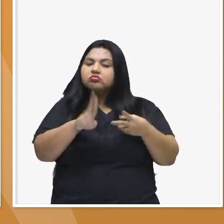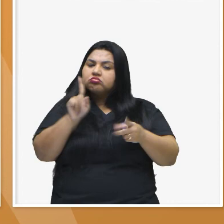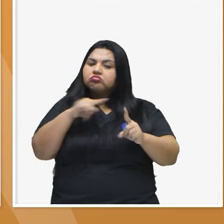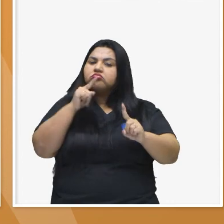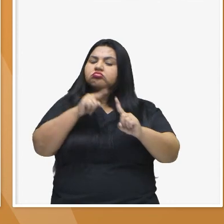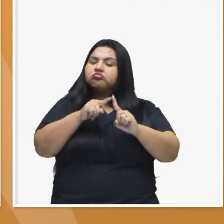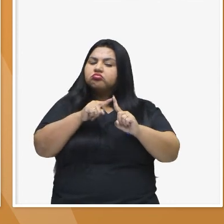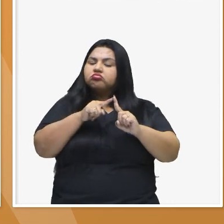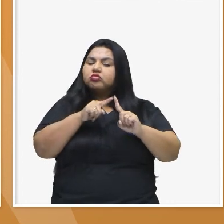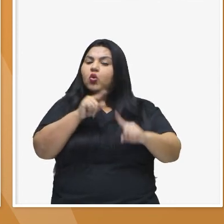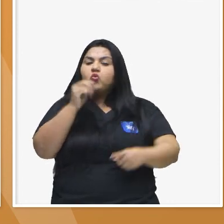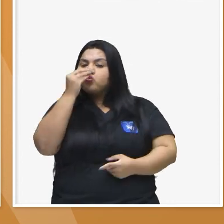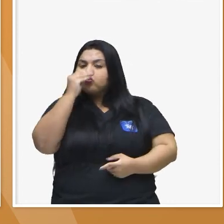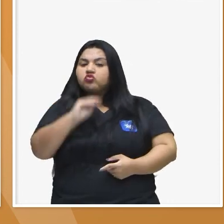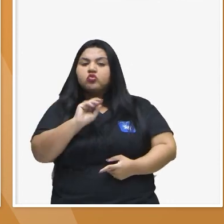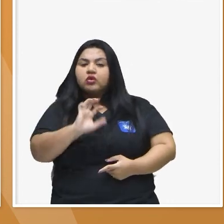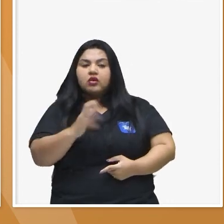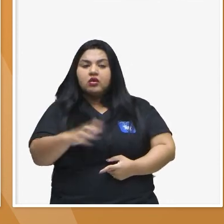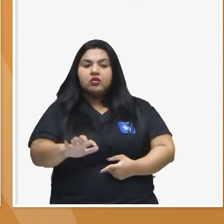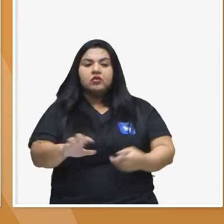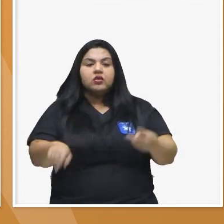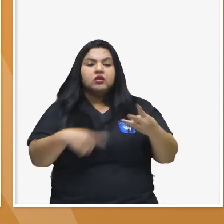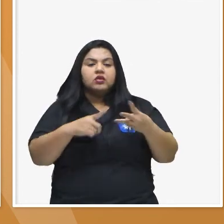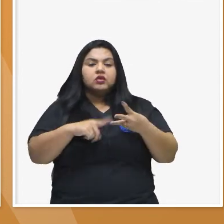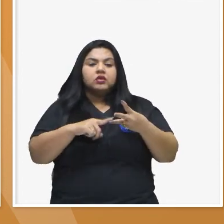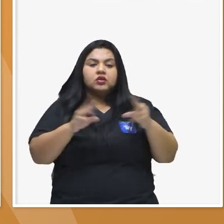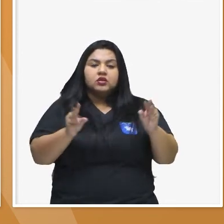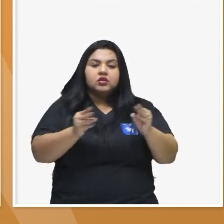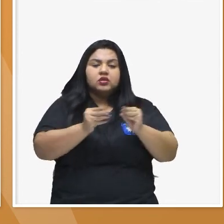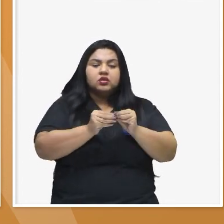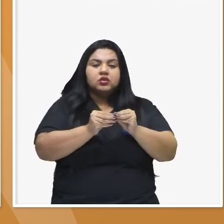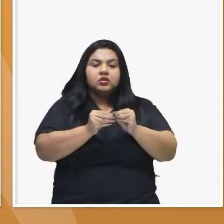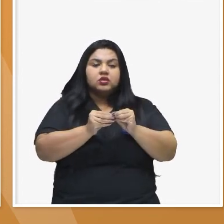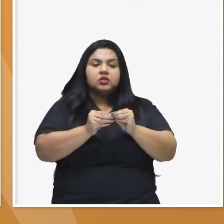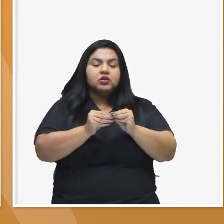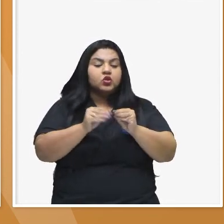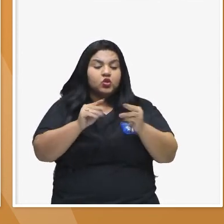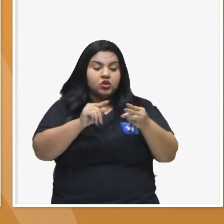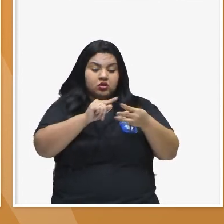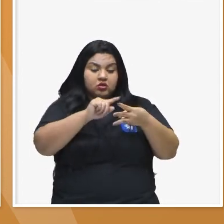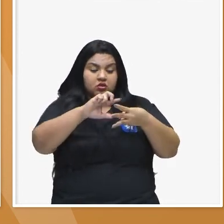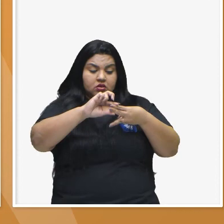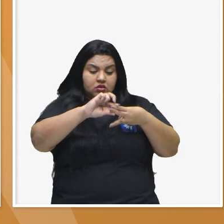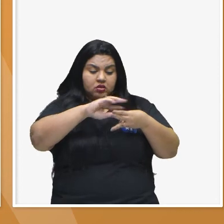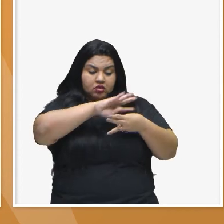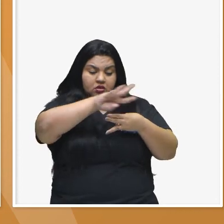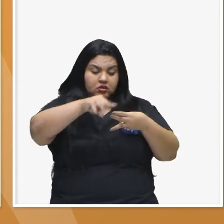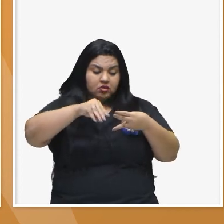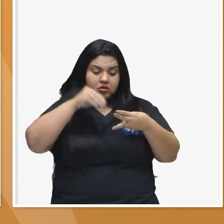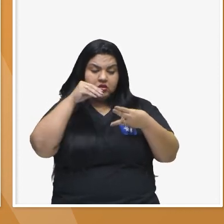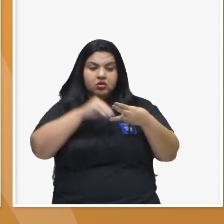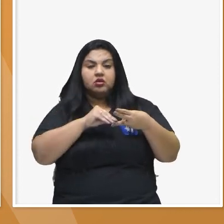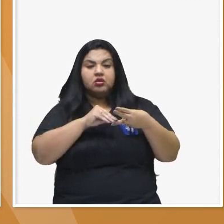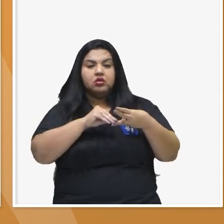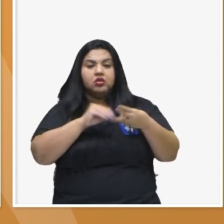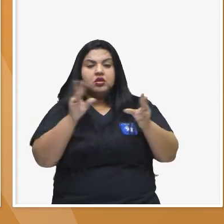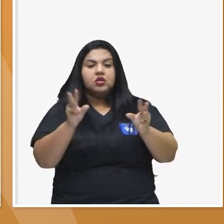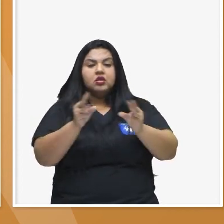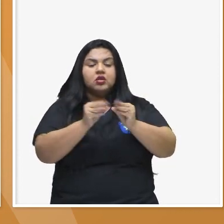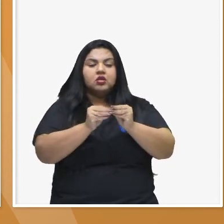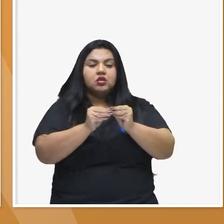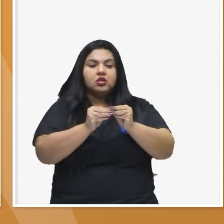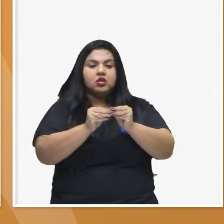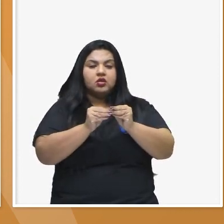negações, são as contradições. E a síntese, que é juntar tudo isso e chegar, então, ao que ele chama de